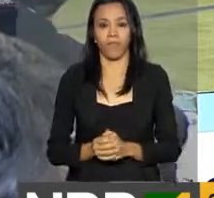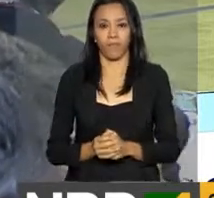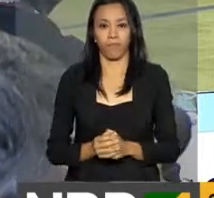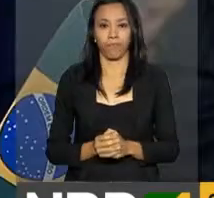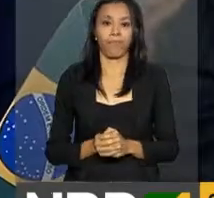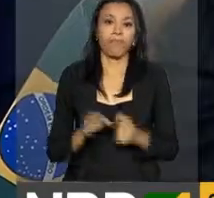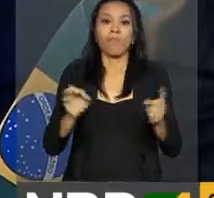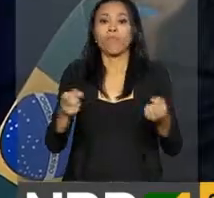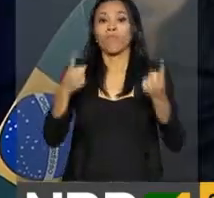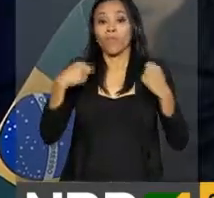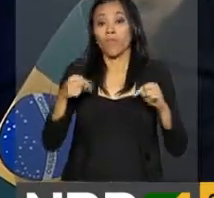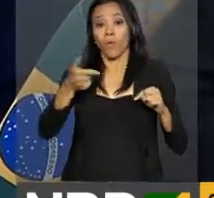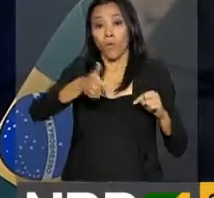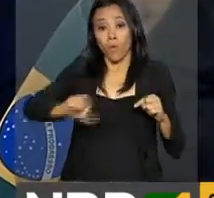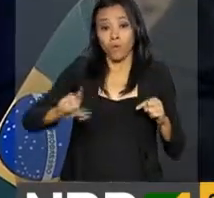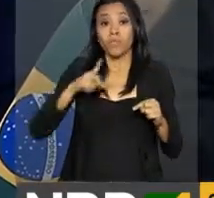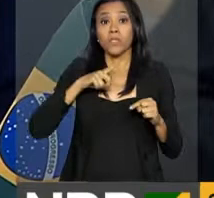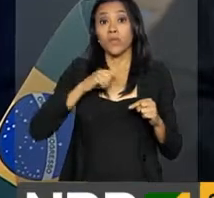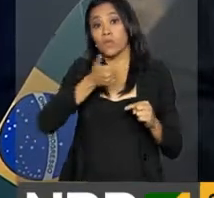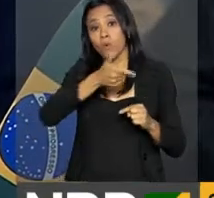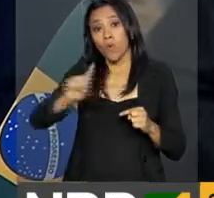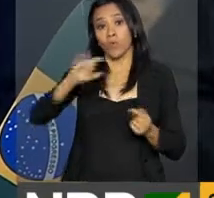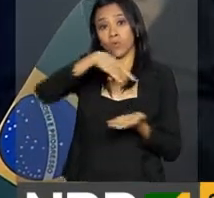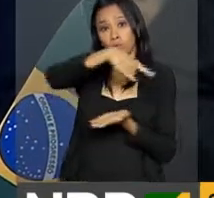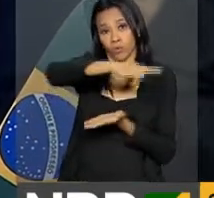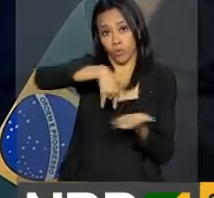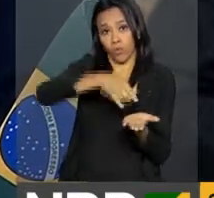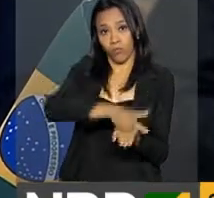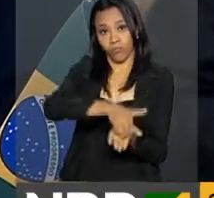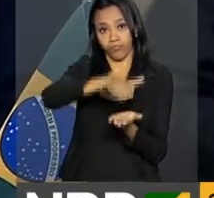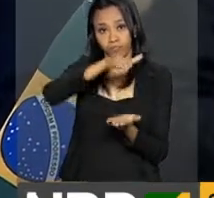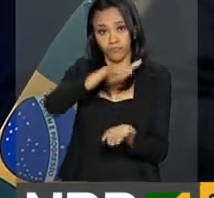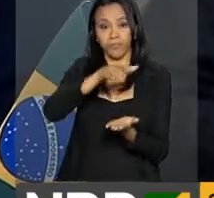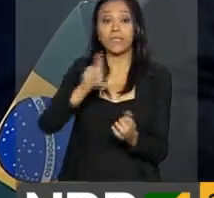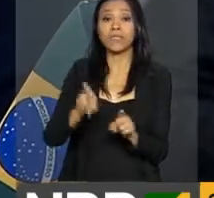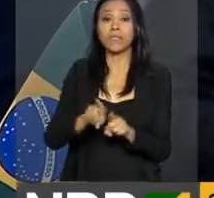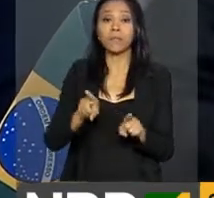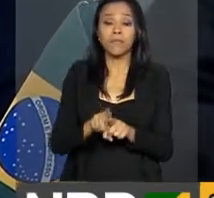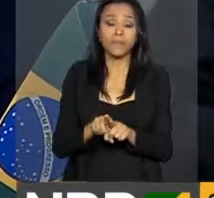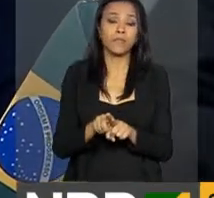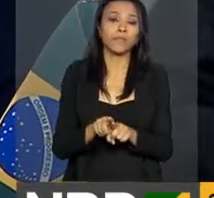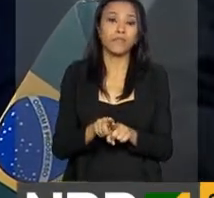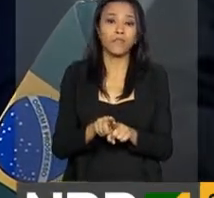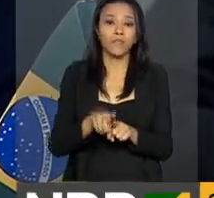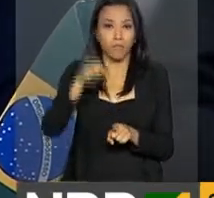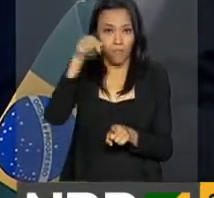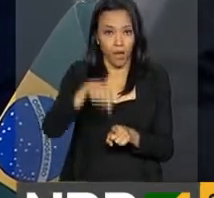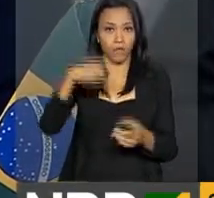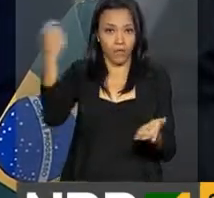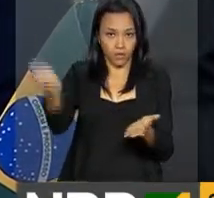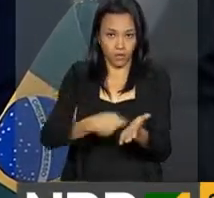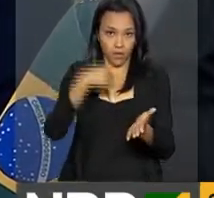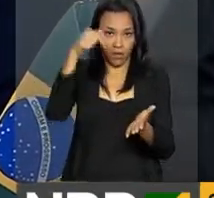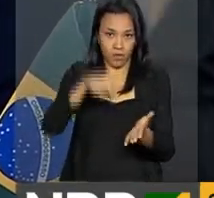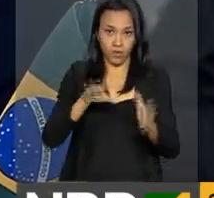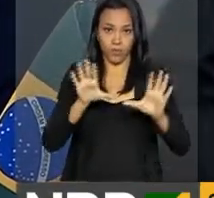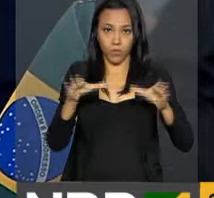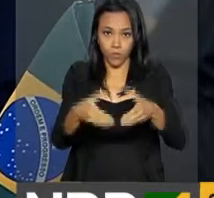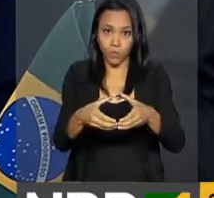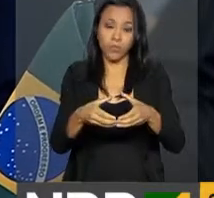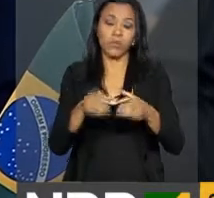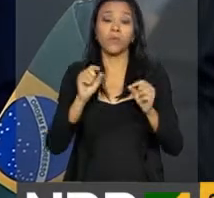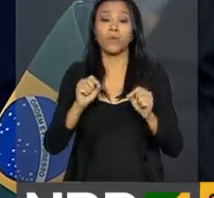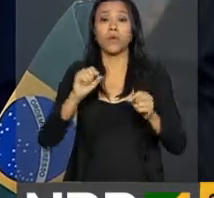Temos ainda documentos a serem firmados nesta cúpula. O acordo do Mercosul